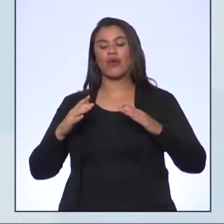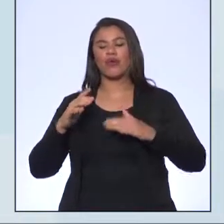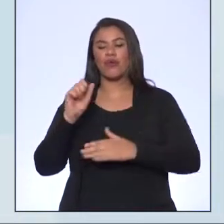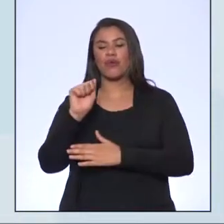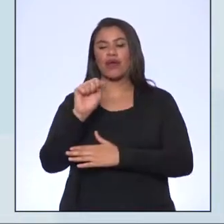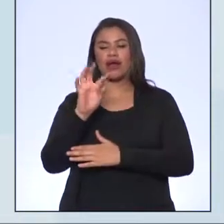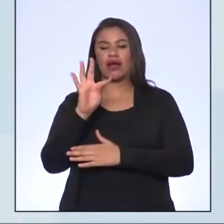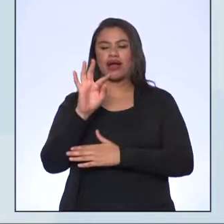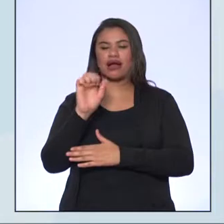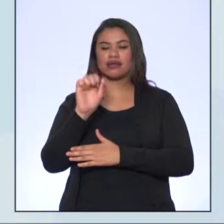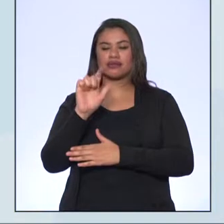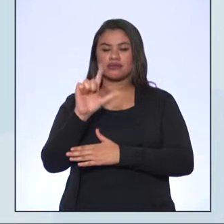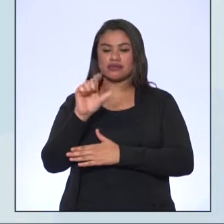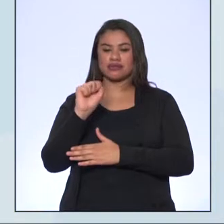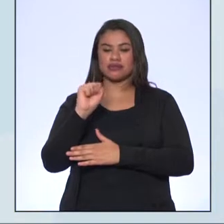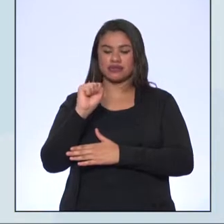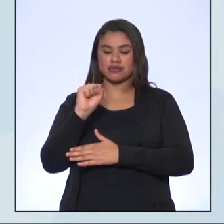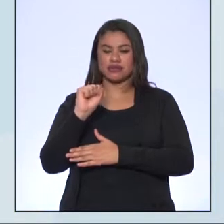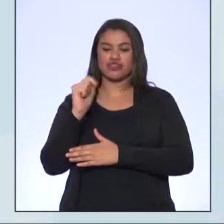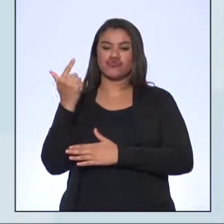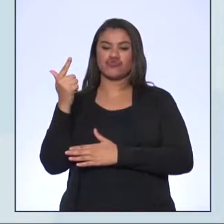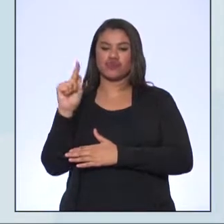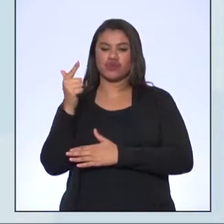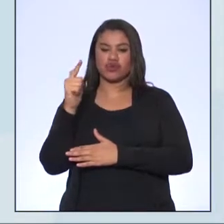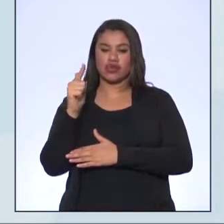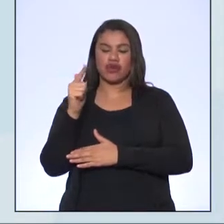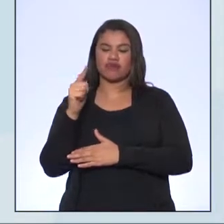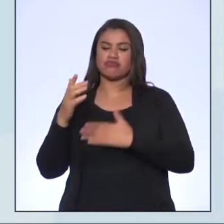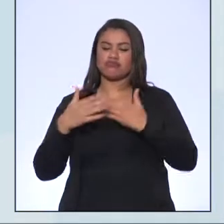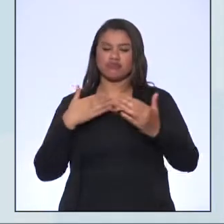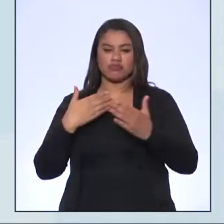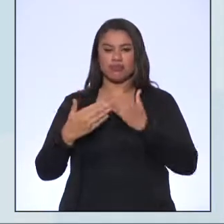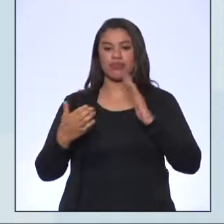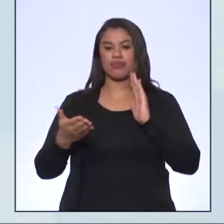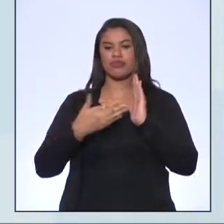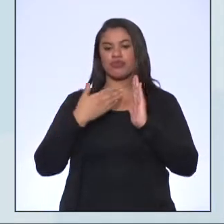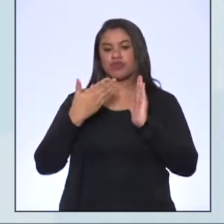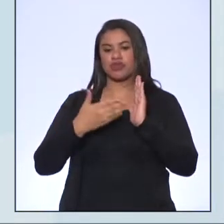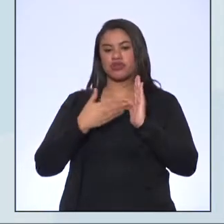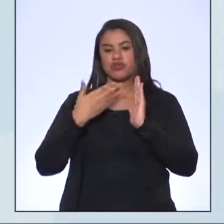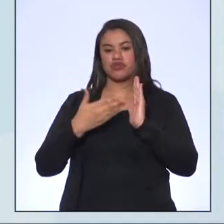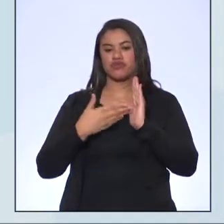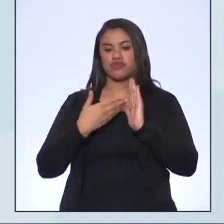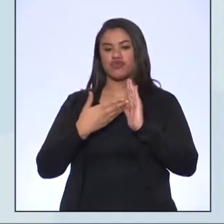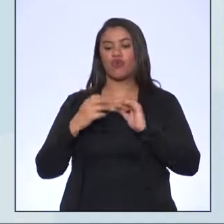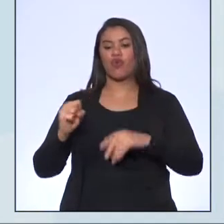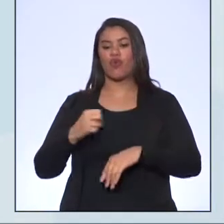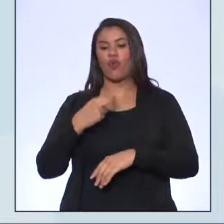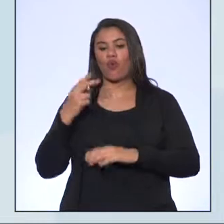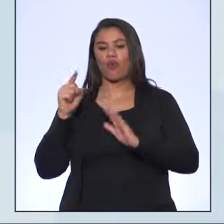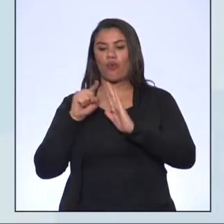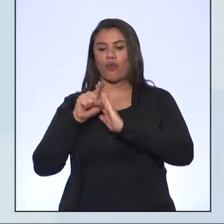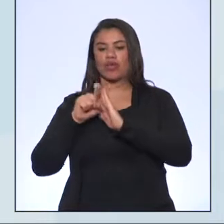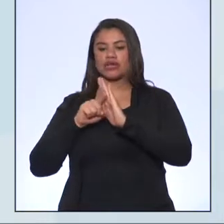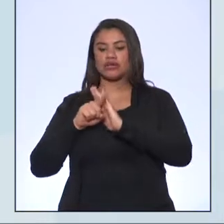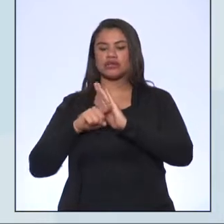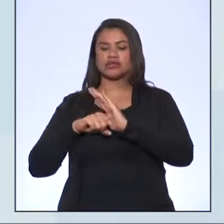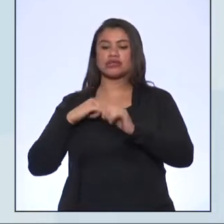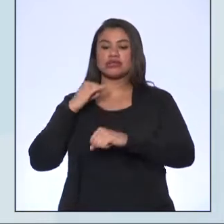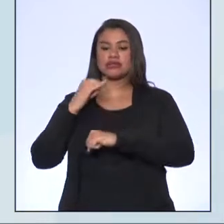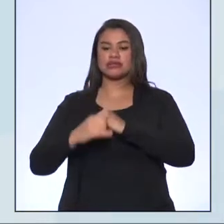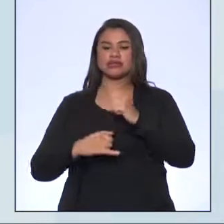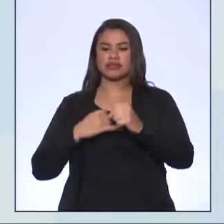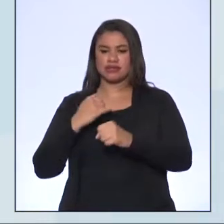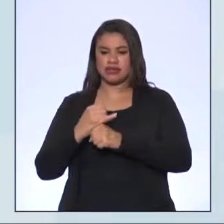escolar, professor. Seja aquele disponível no seu livro didático ou que você pesquise em sites confiáveis